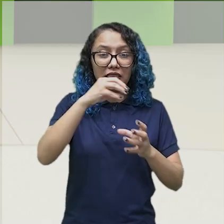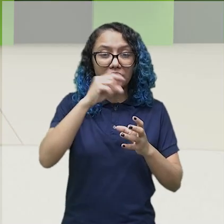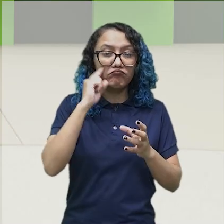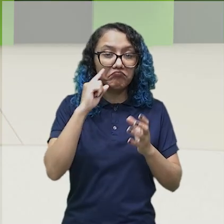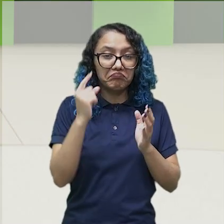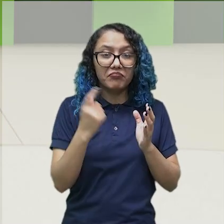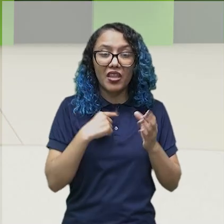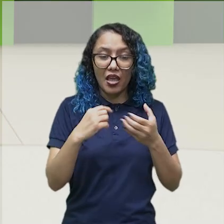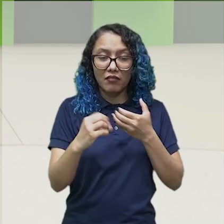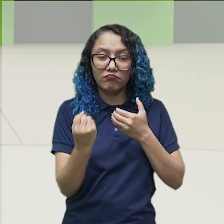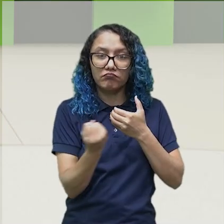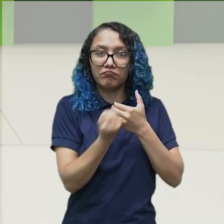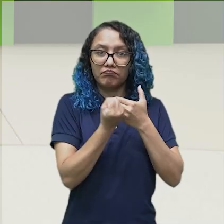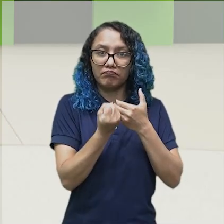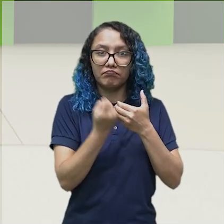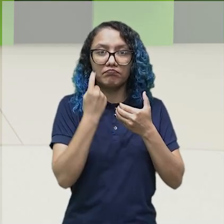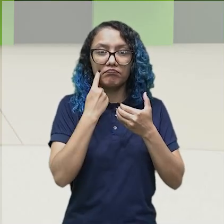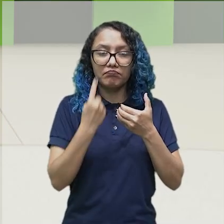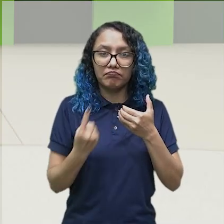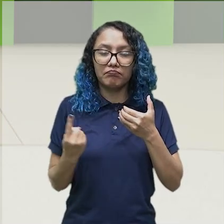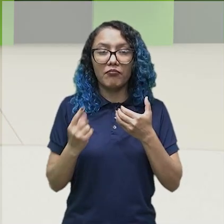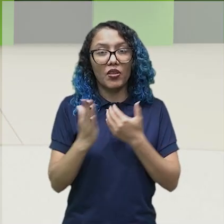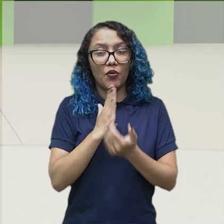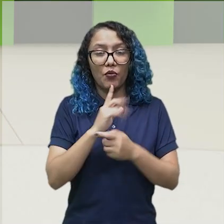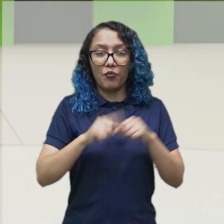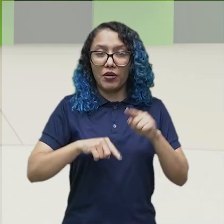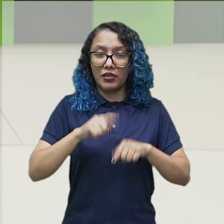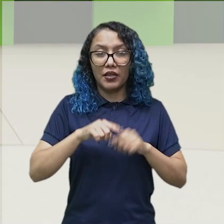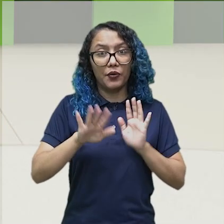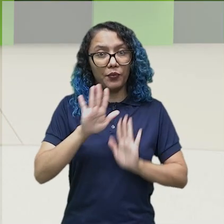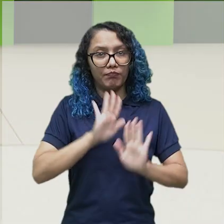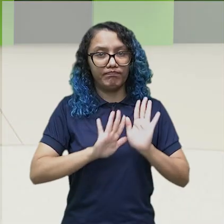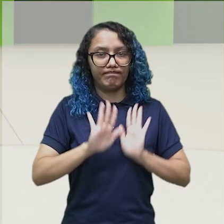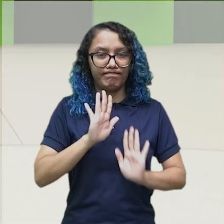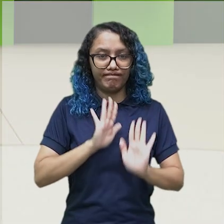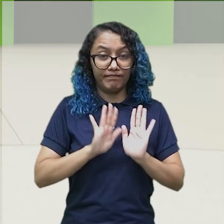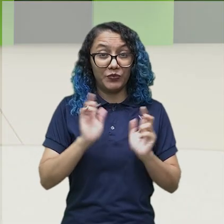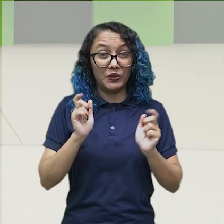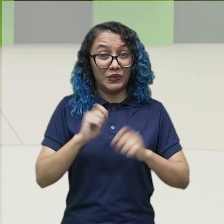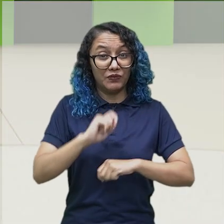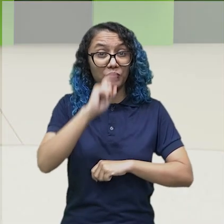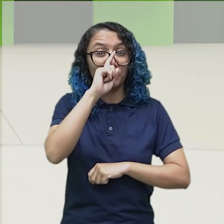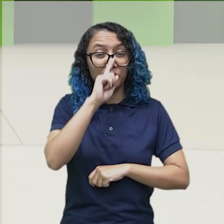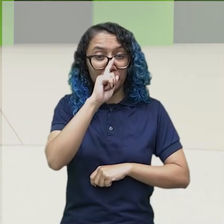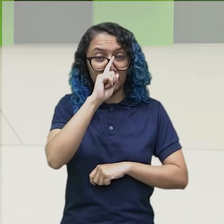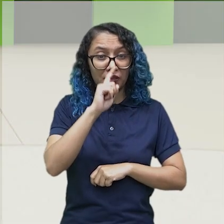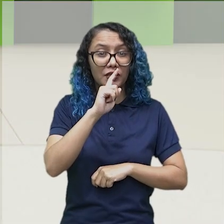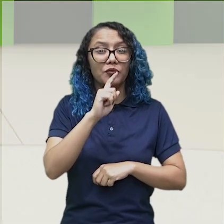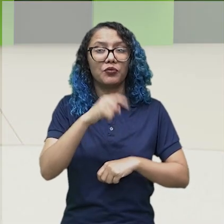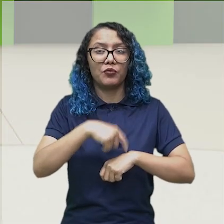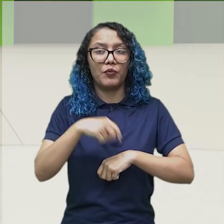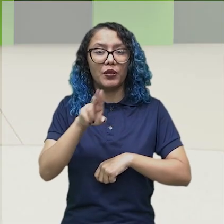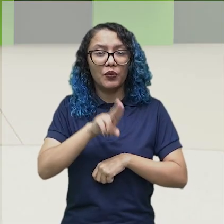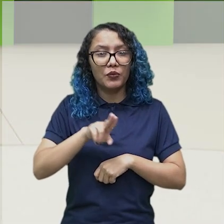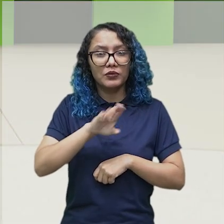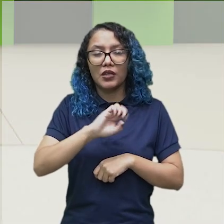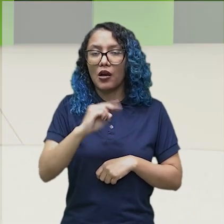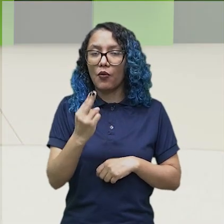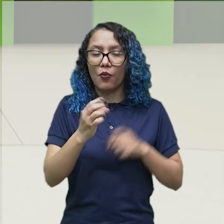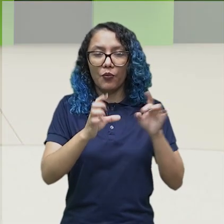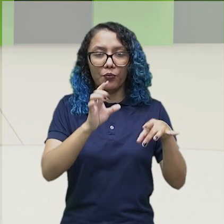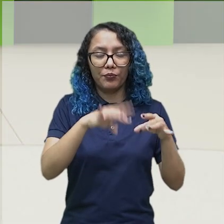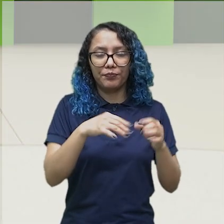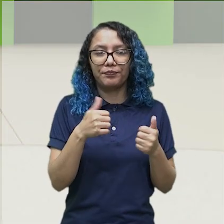rótulo, né, de algum material que você comprou, cuidado, pode machucar, tá? Na hora do manuseio ou então na hora do